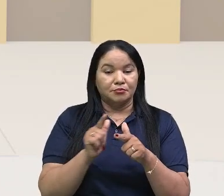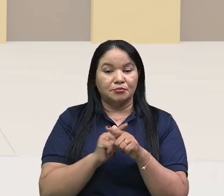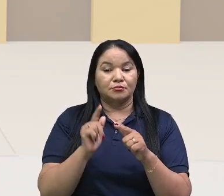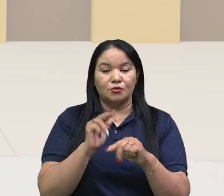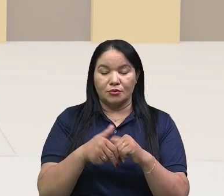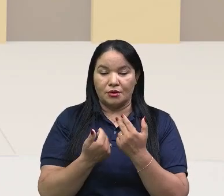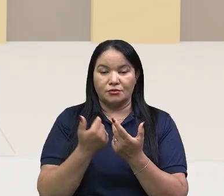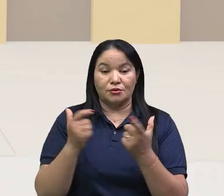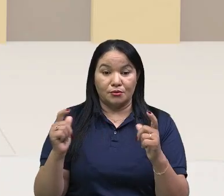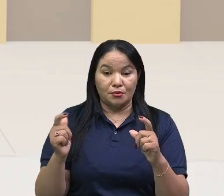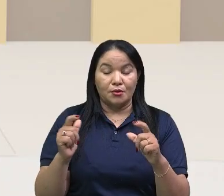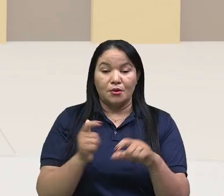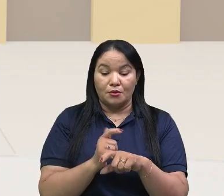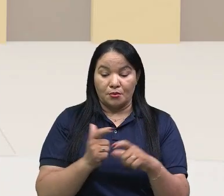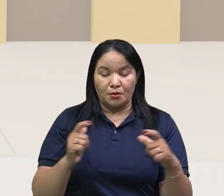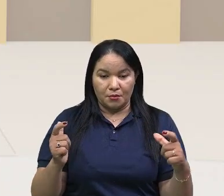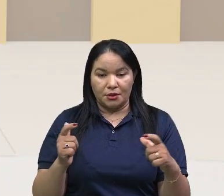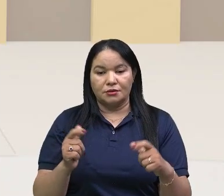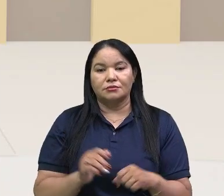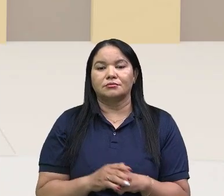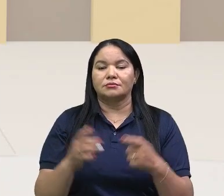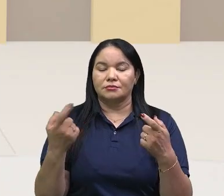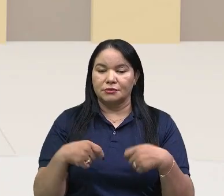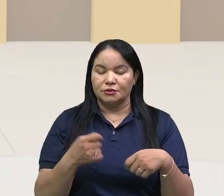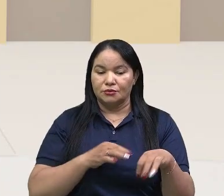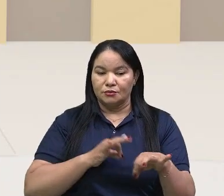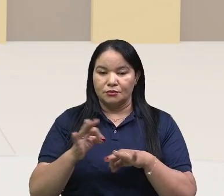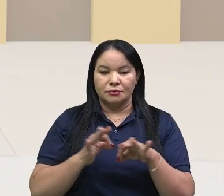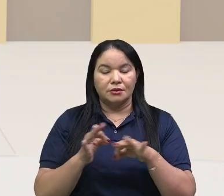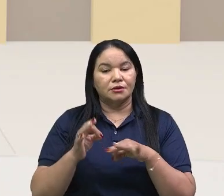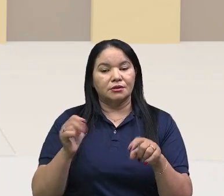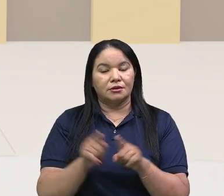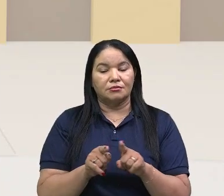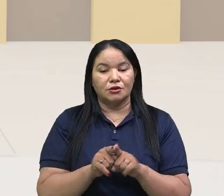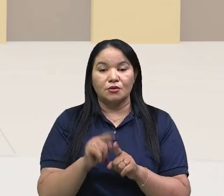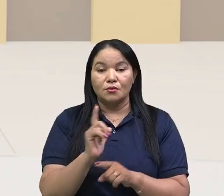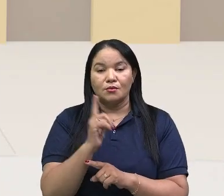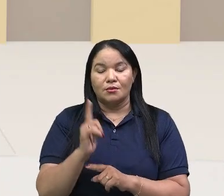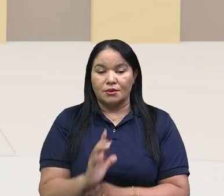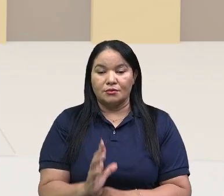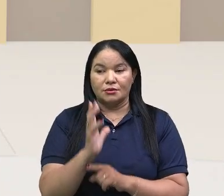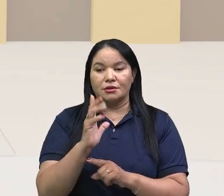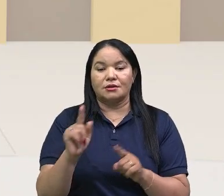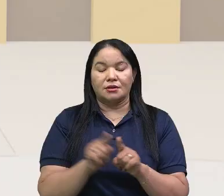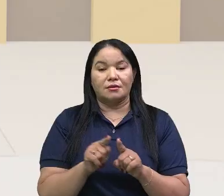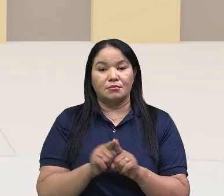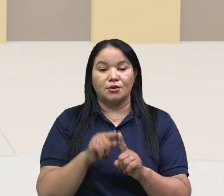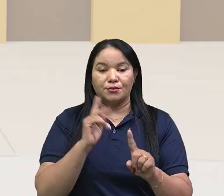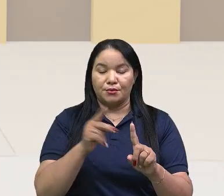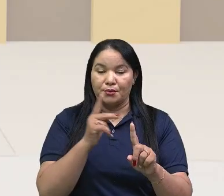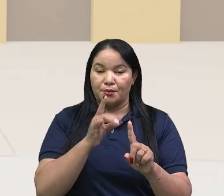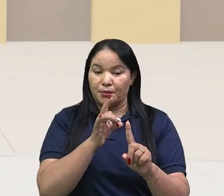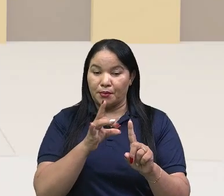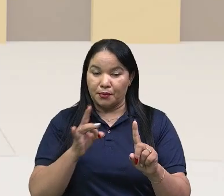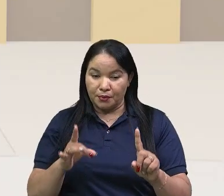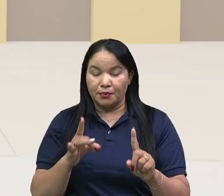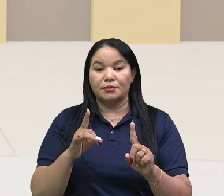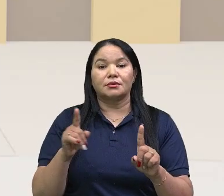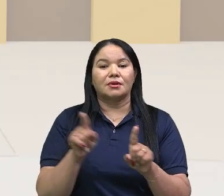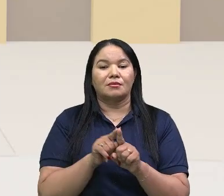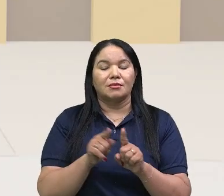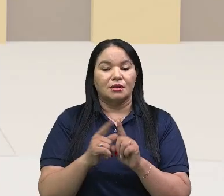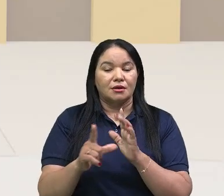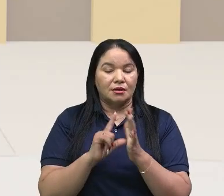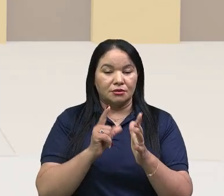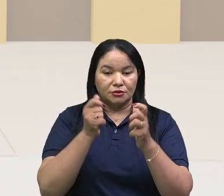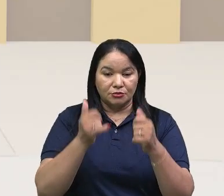preocupação também. Por isso que é importante a intensificação, né? Outra coisa que acontece também é a intensificação da xenofobia, que nós tínhamos falado anteriormente,